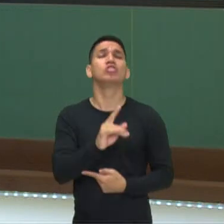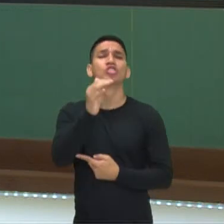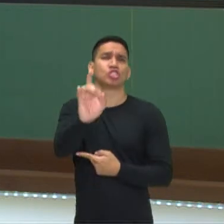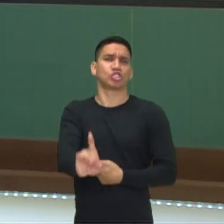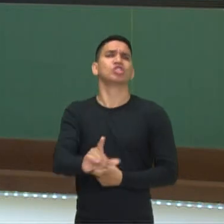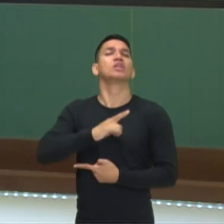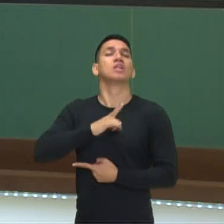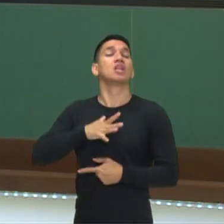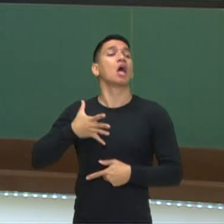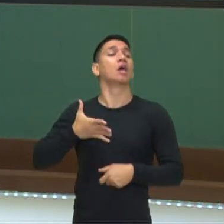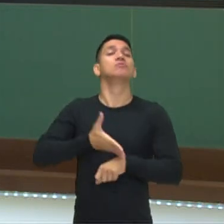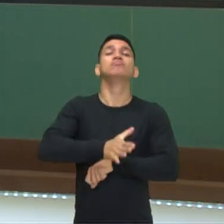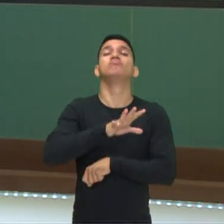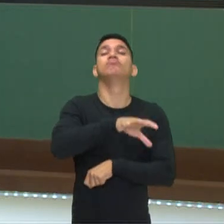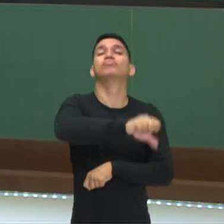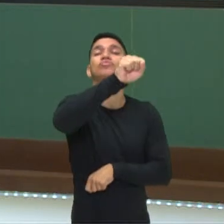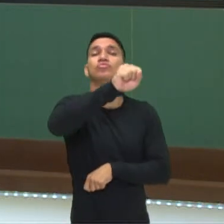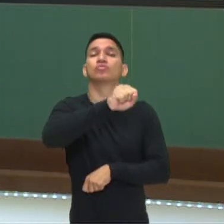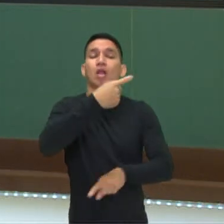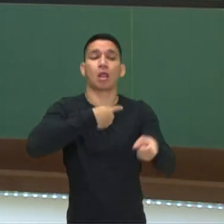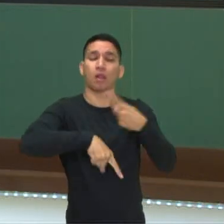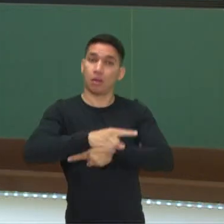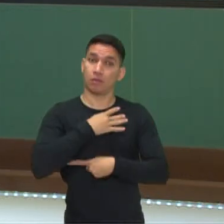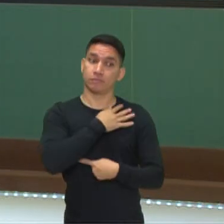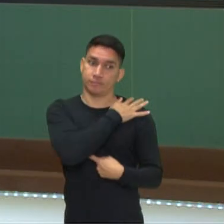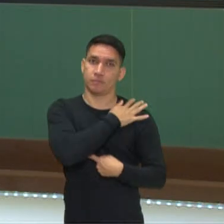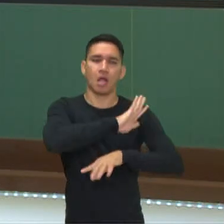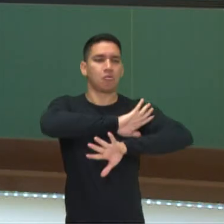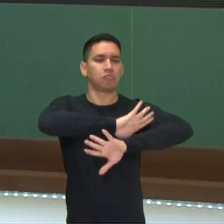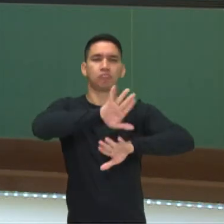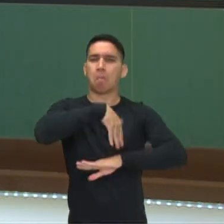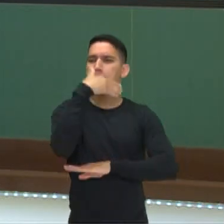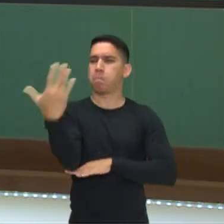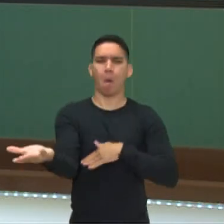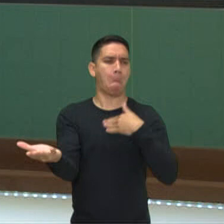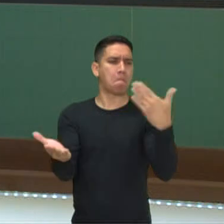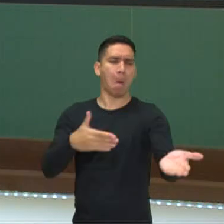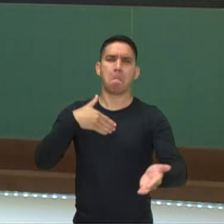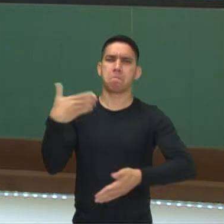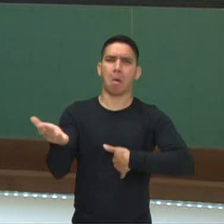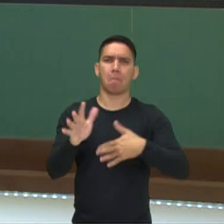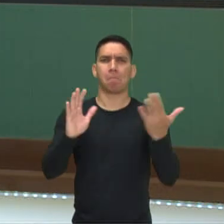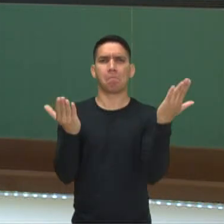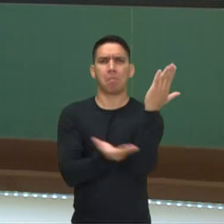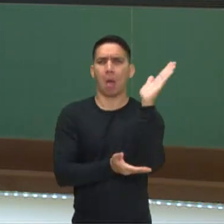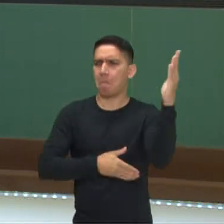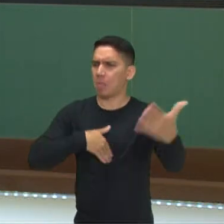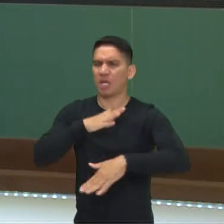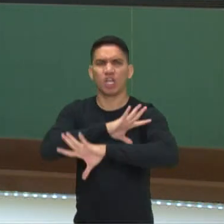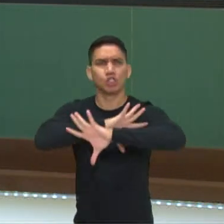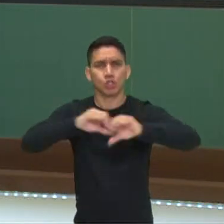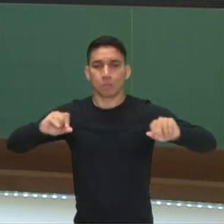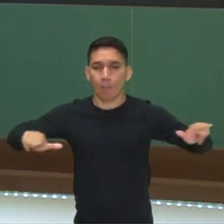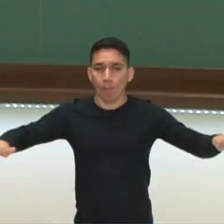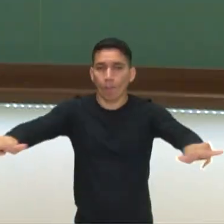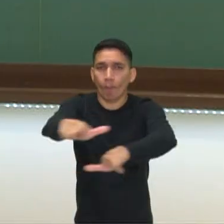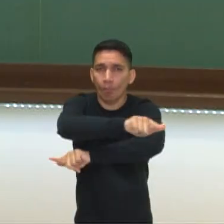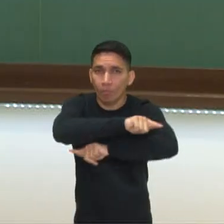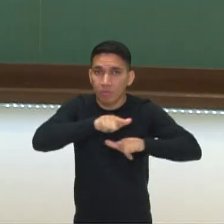de adentrar nesse território militarmente, derrubar o que tivesse ali e transformar aquilo em algo